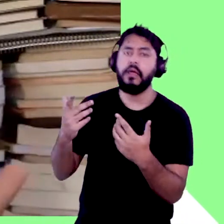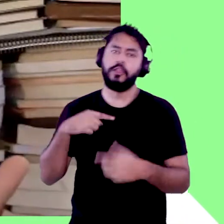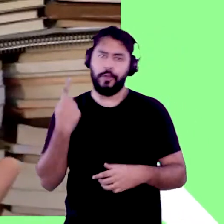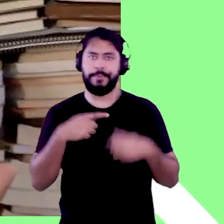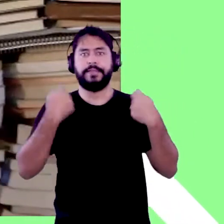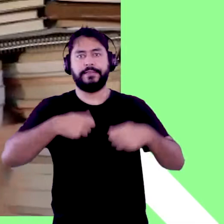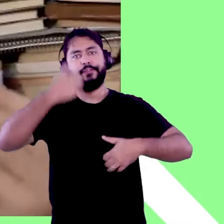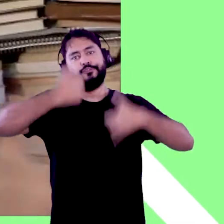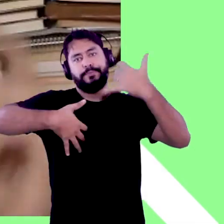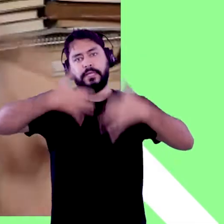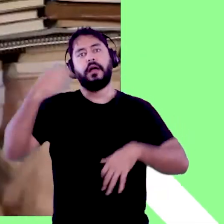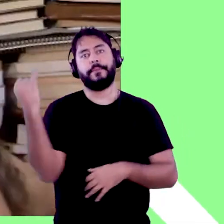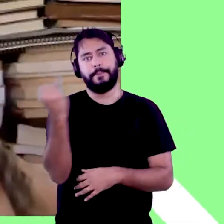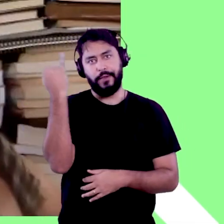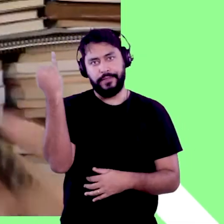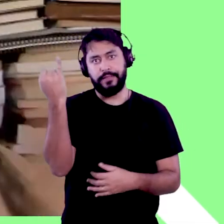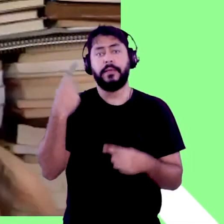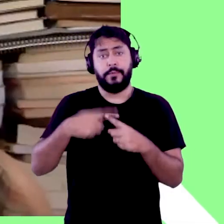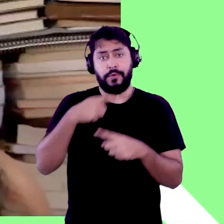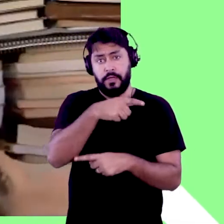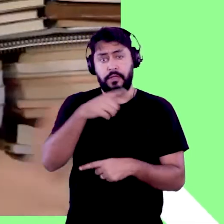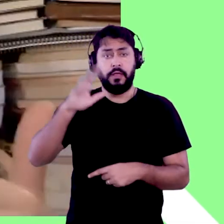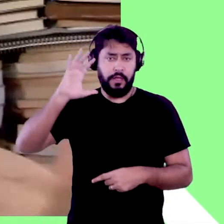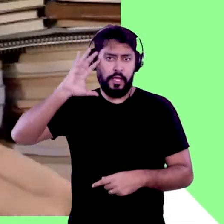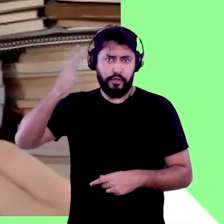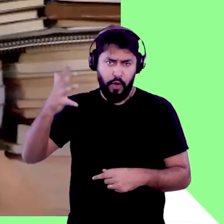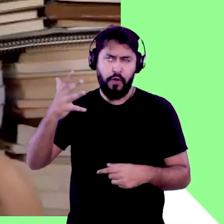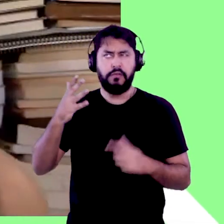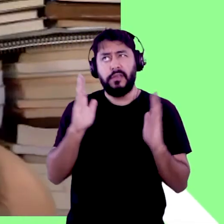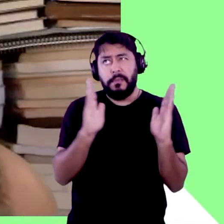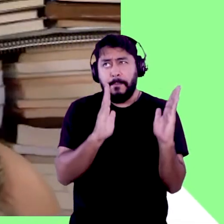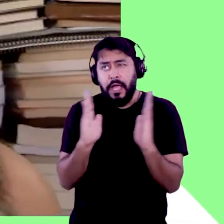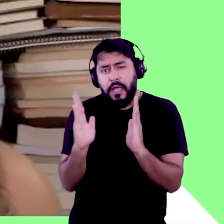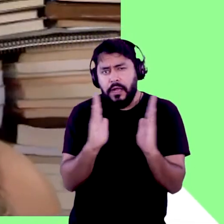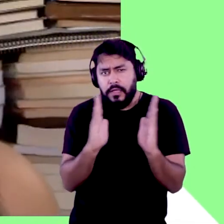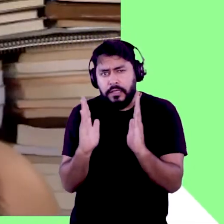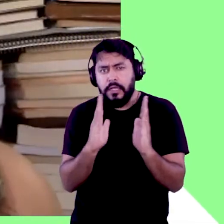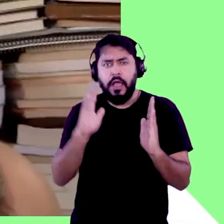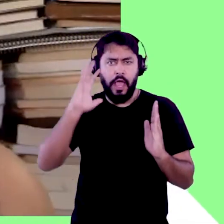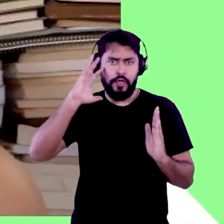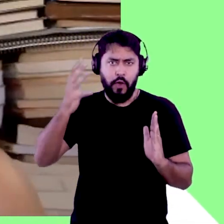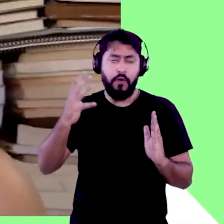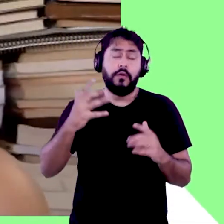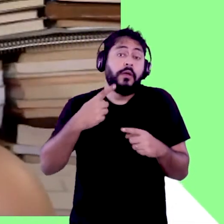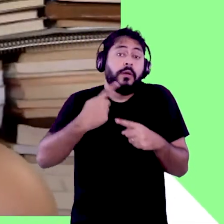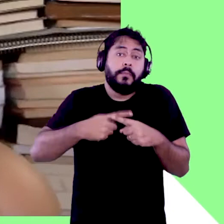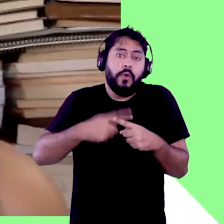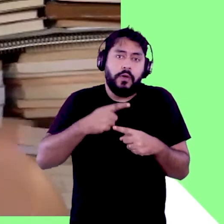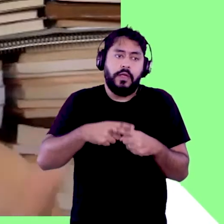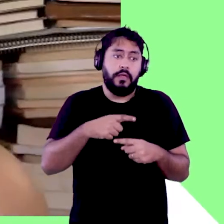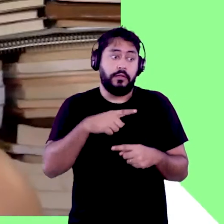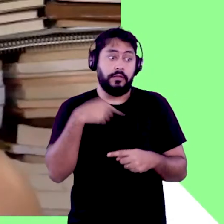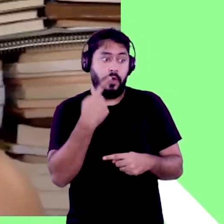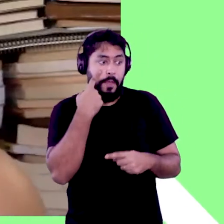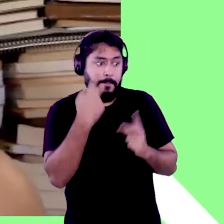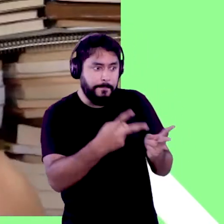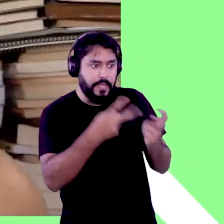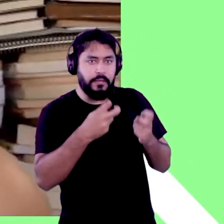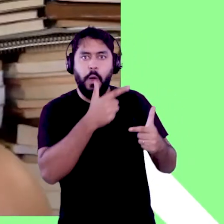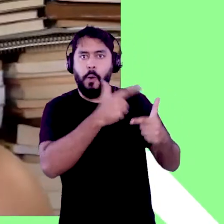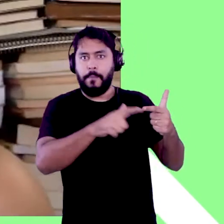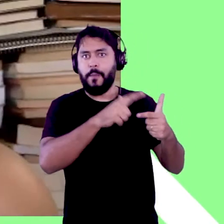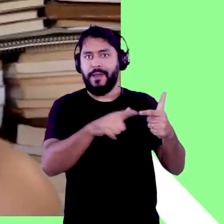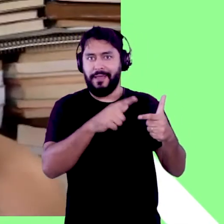é uma solução paliativa devido ao reconhecimento de um problema, e aí é uma